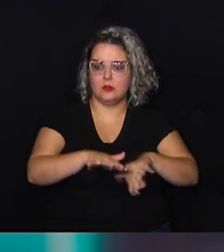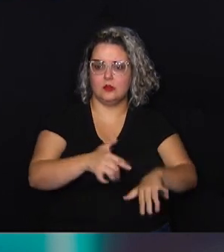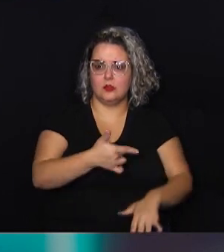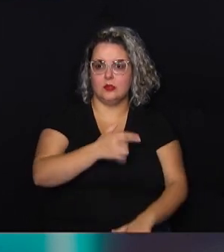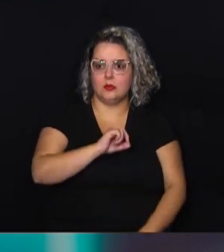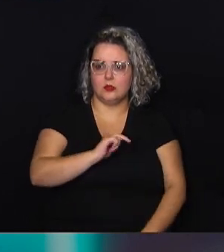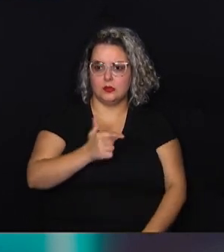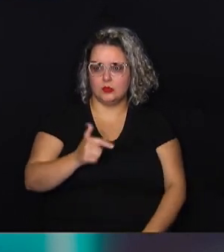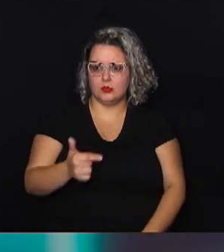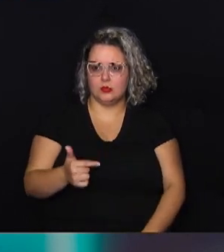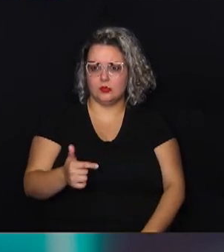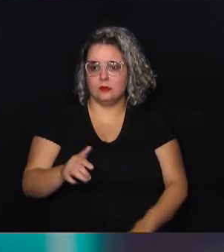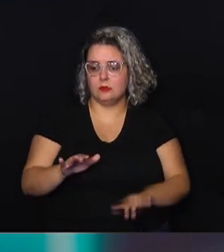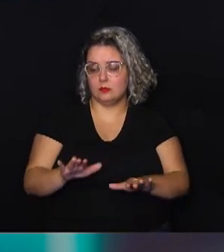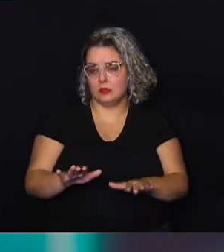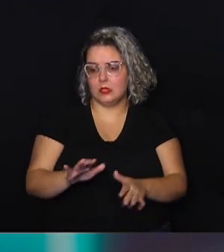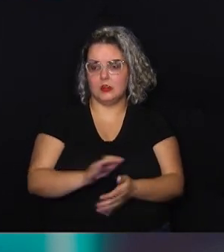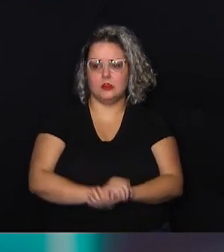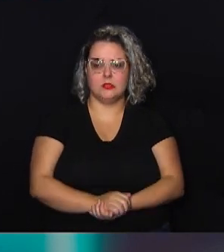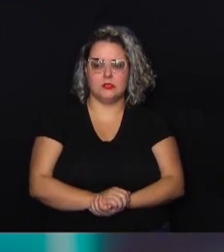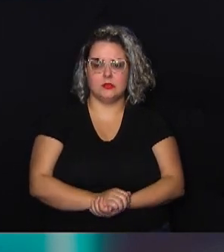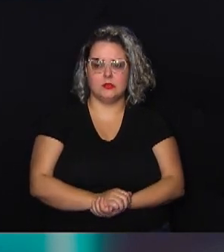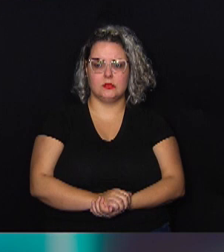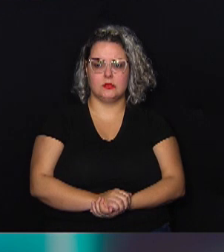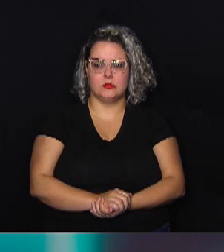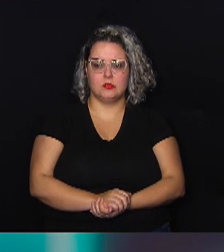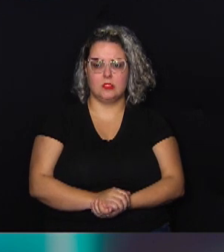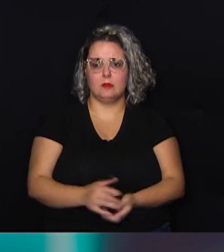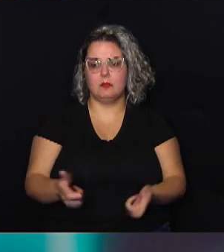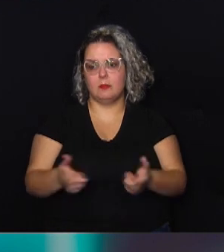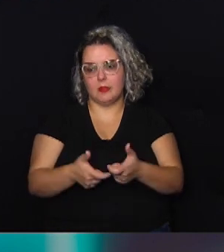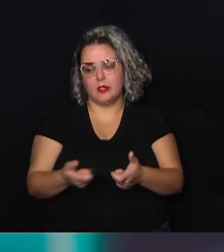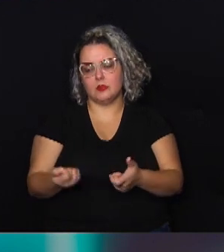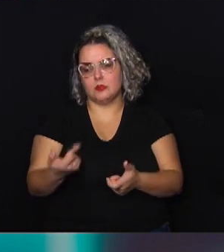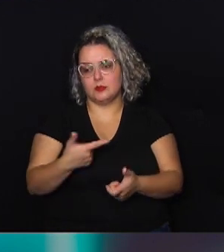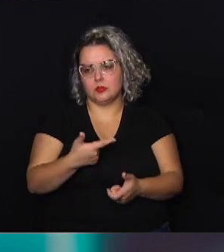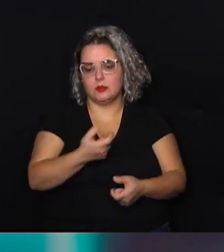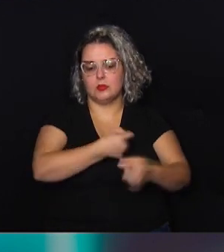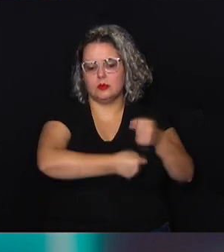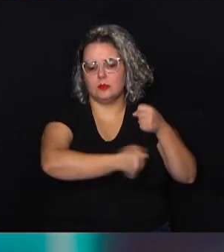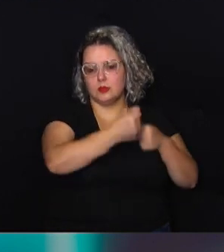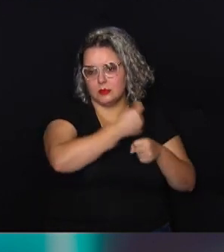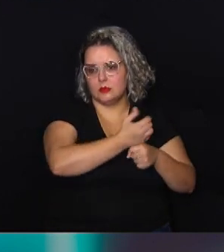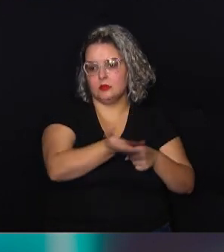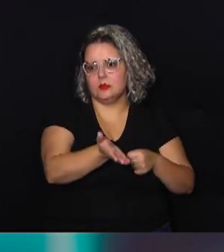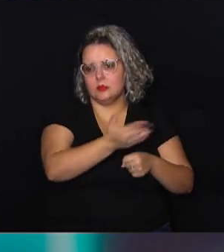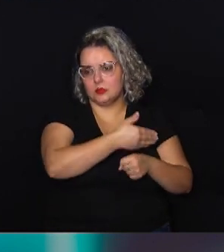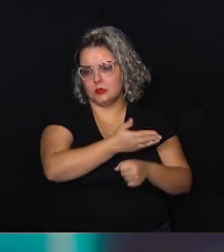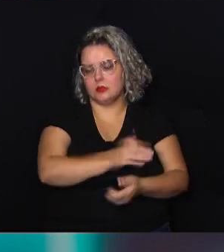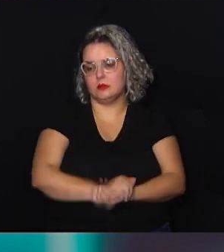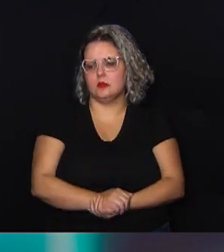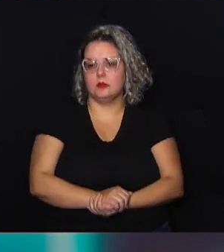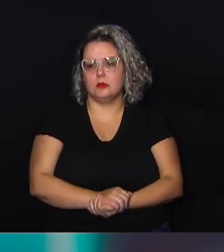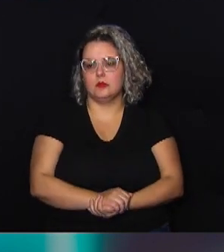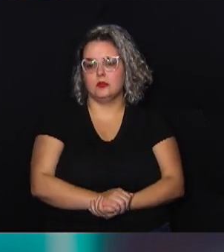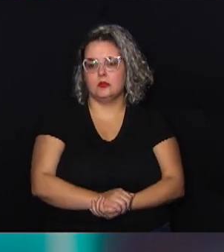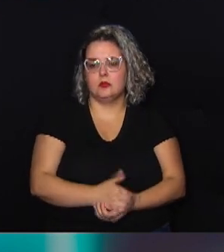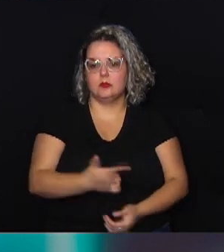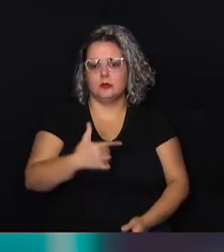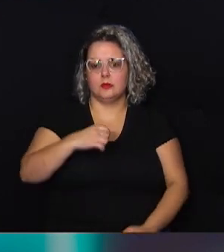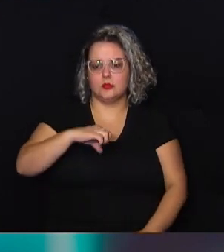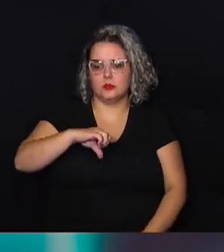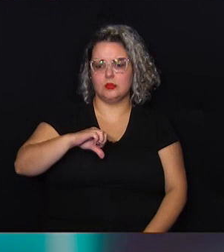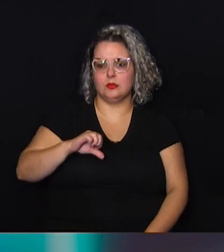2022, mas ele foi inferior a 2021, teve uma redução de 29%, e um